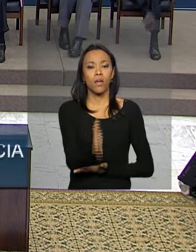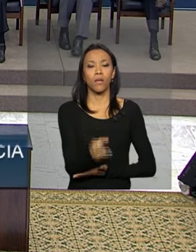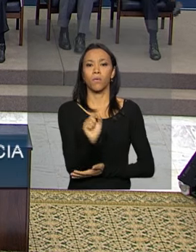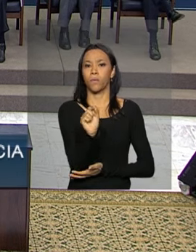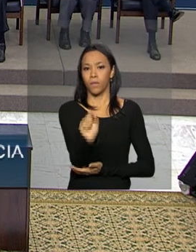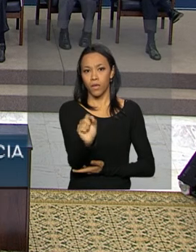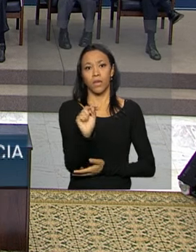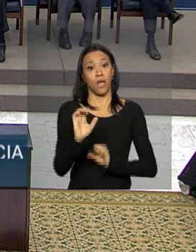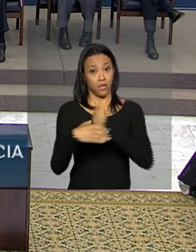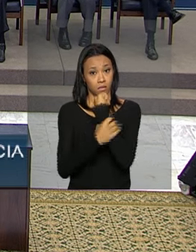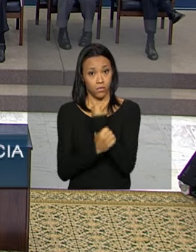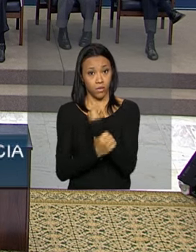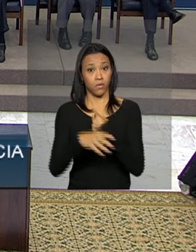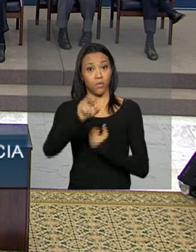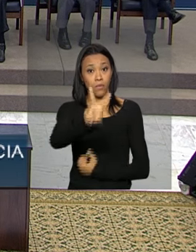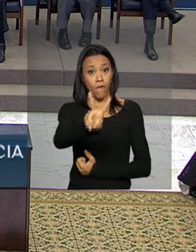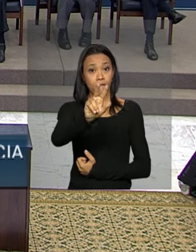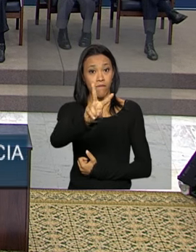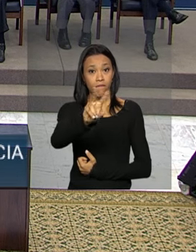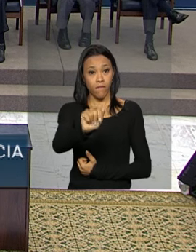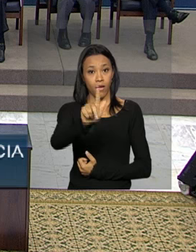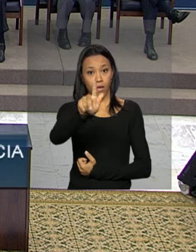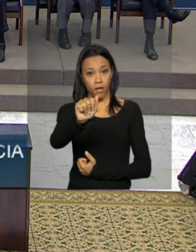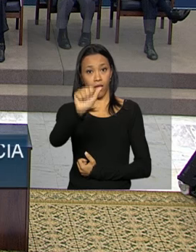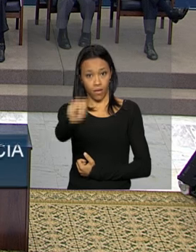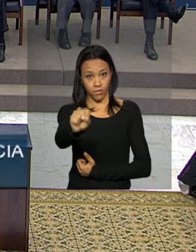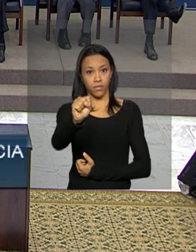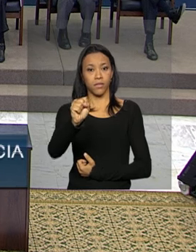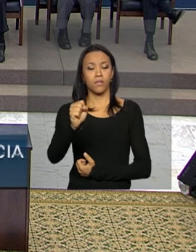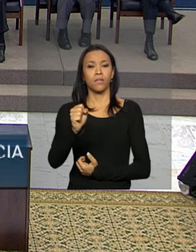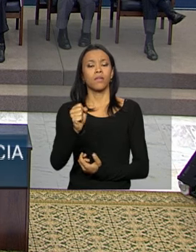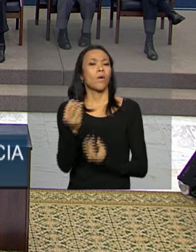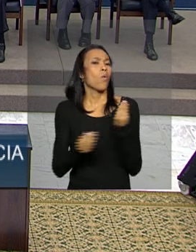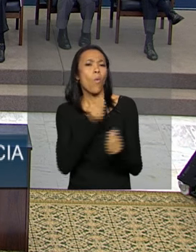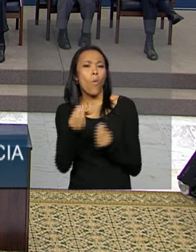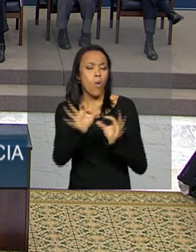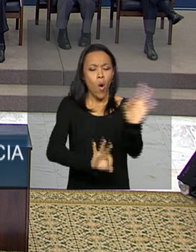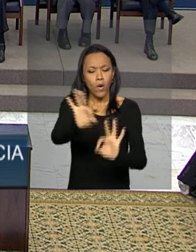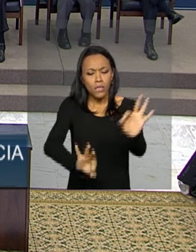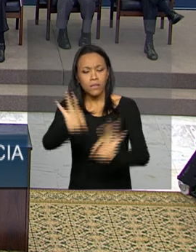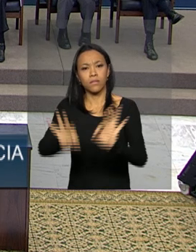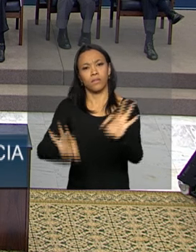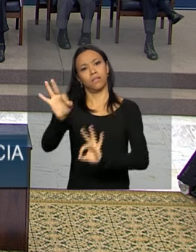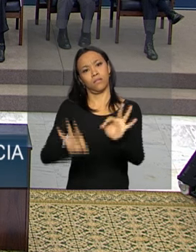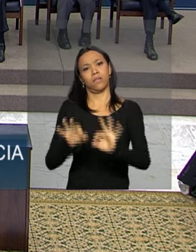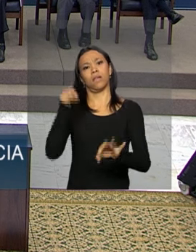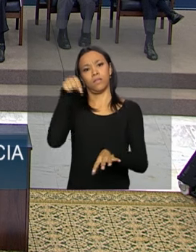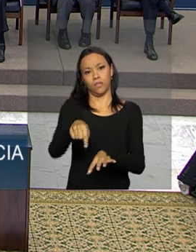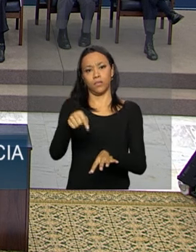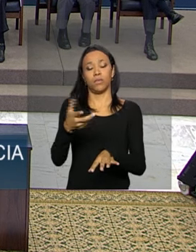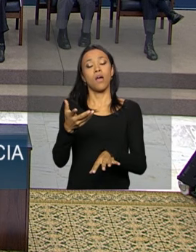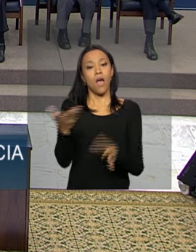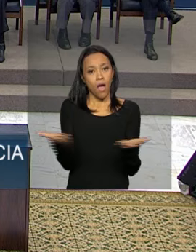nós já tínhamos garantido vagas e estabelecido como é que se faria os procedimentos desse itinerário. Agora